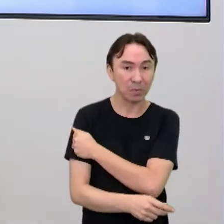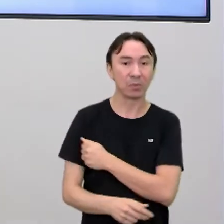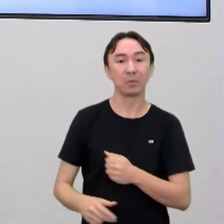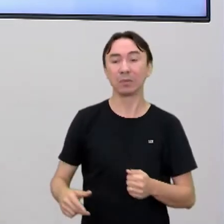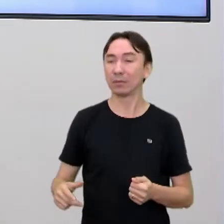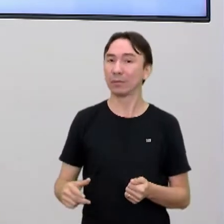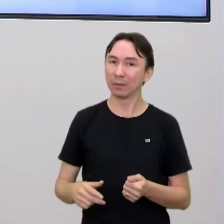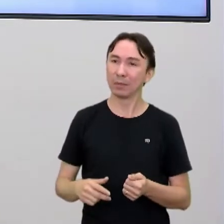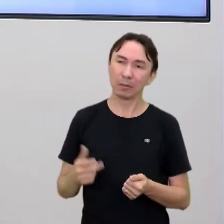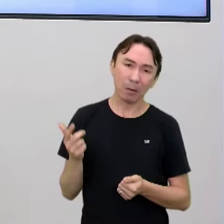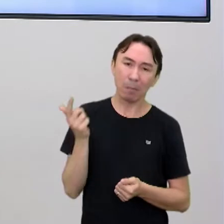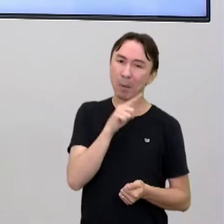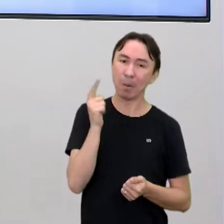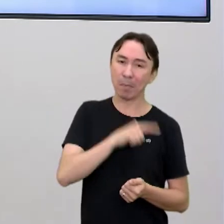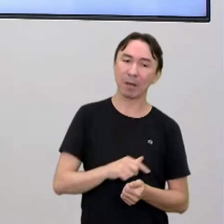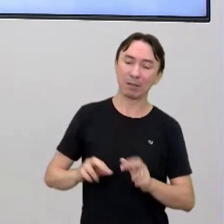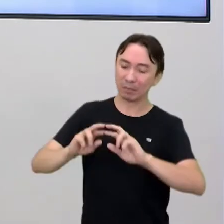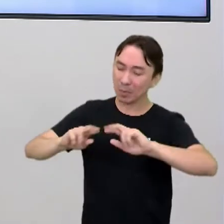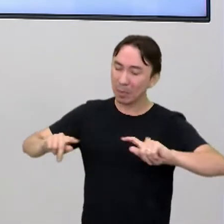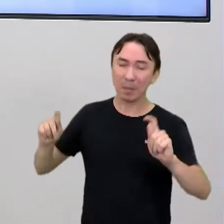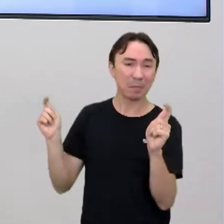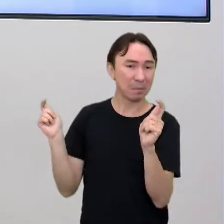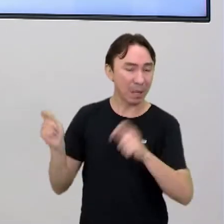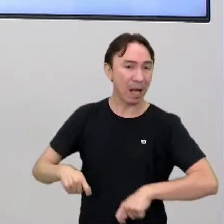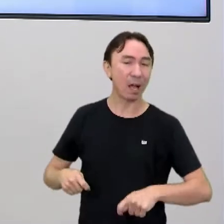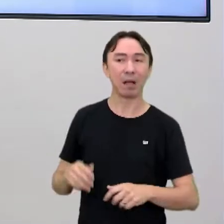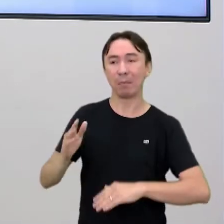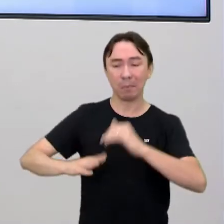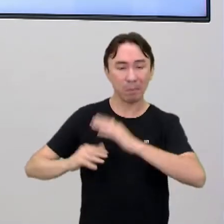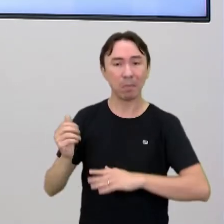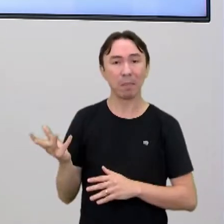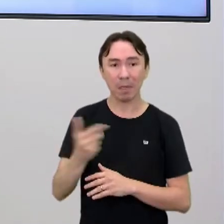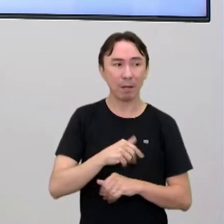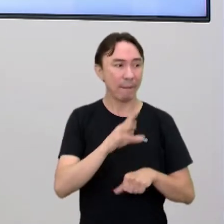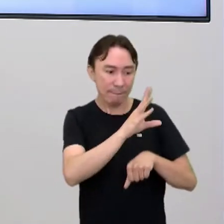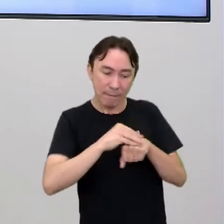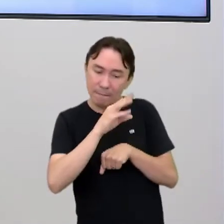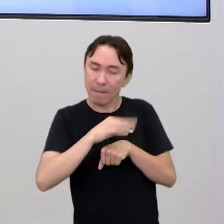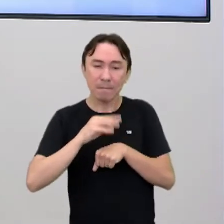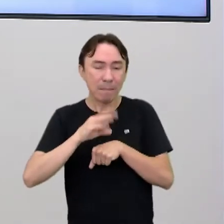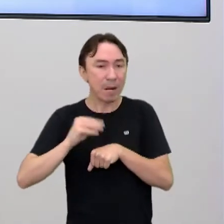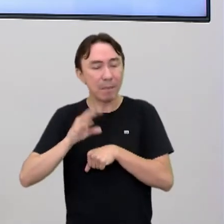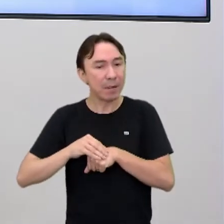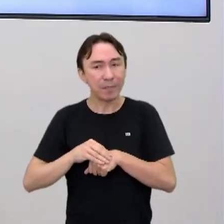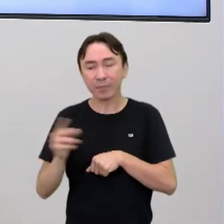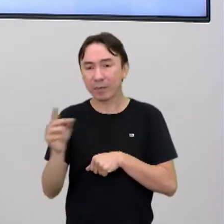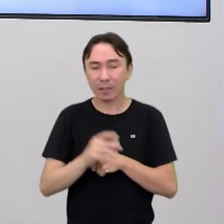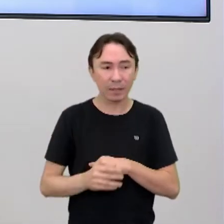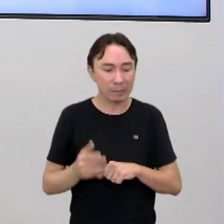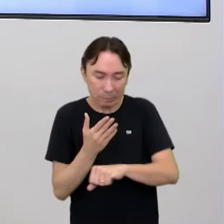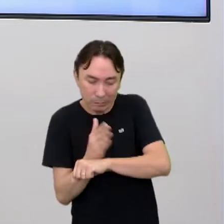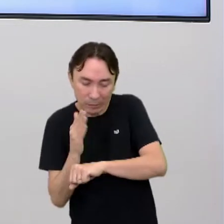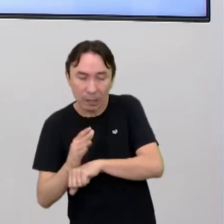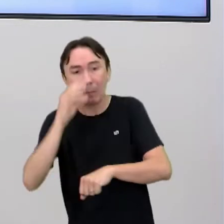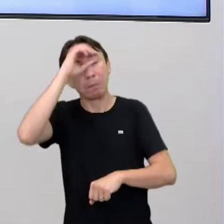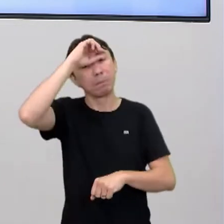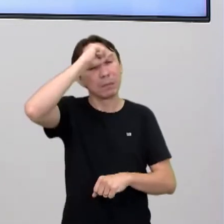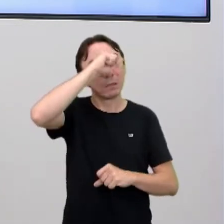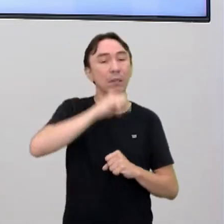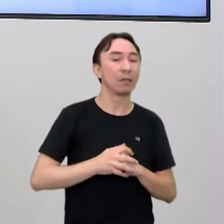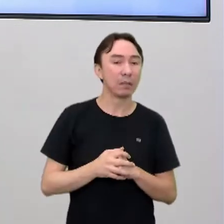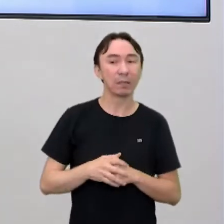aprender, a investigação e iniciação científica, que irão